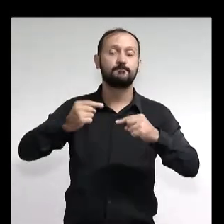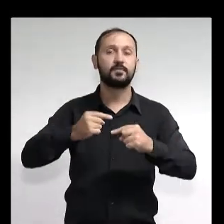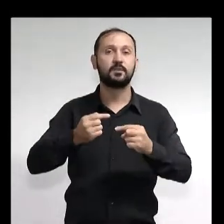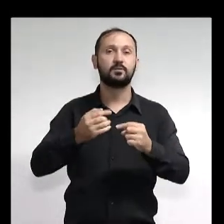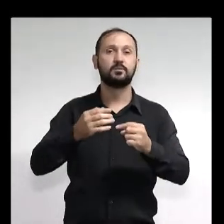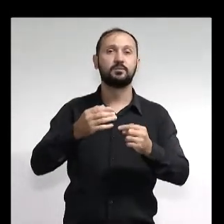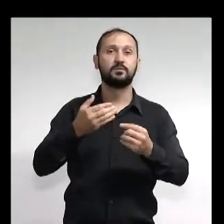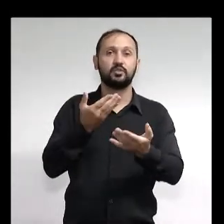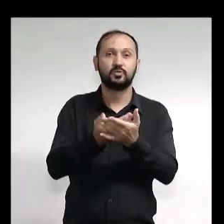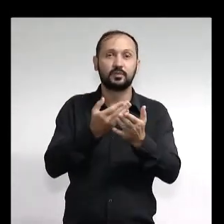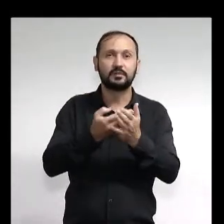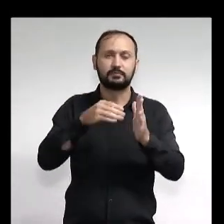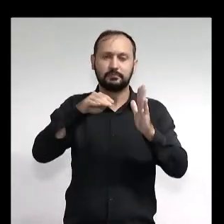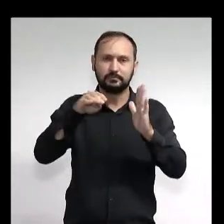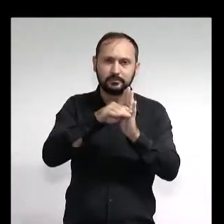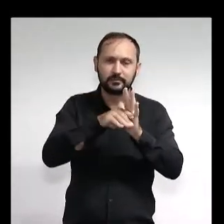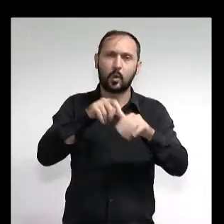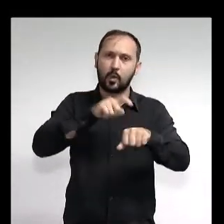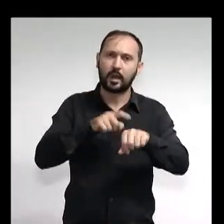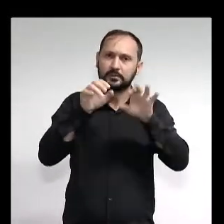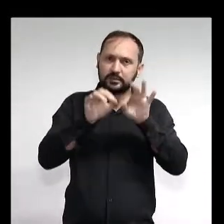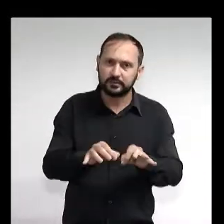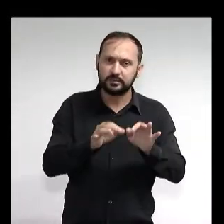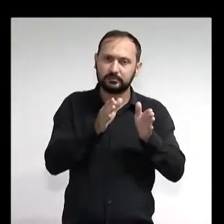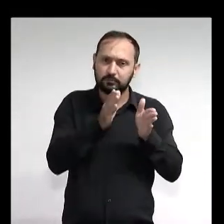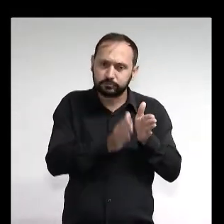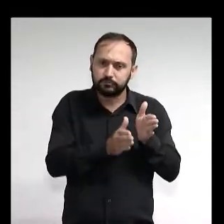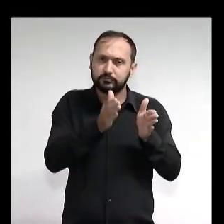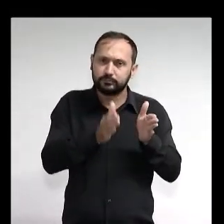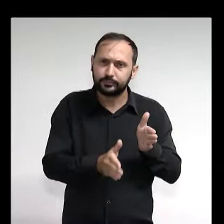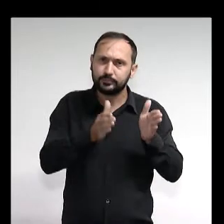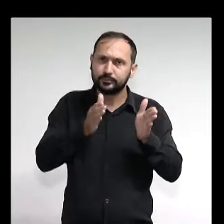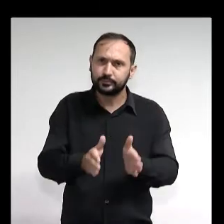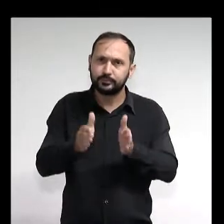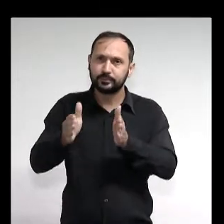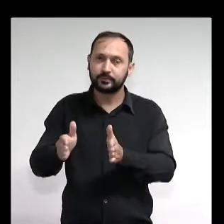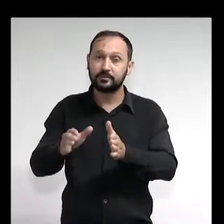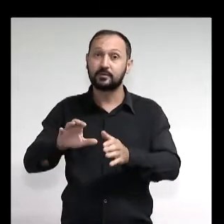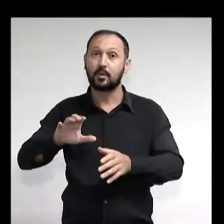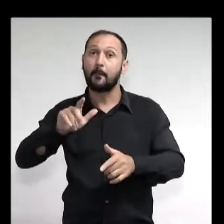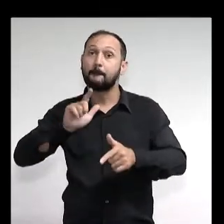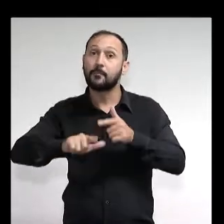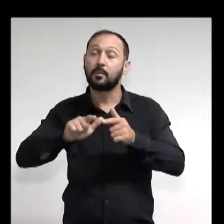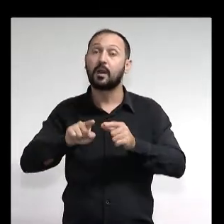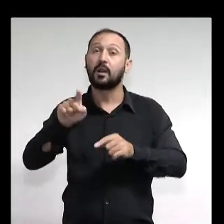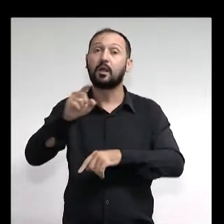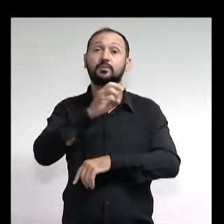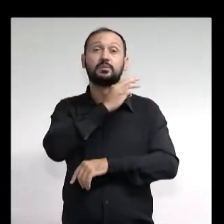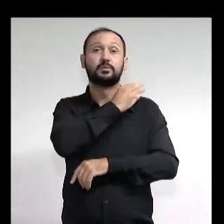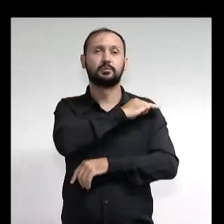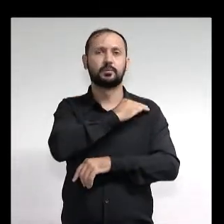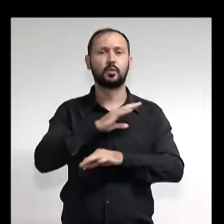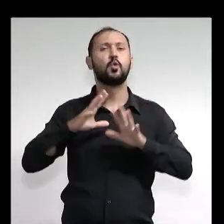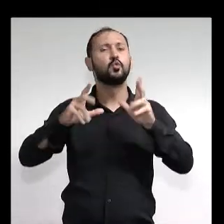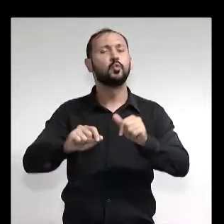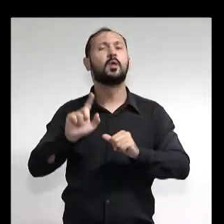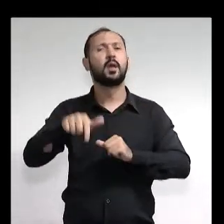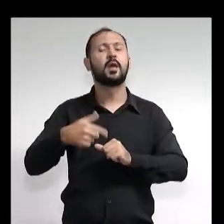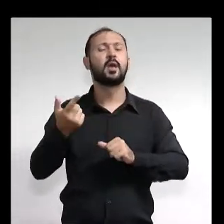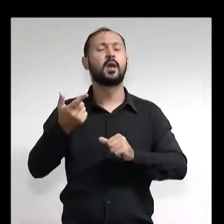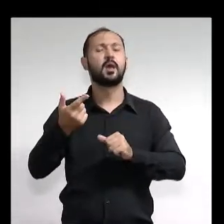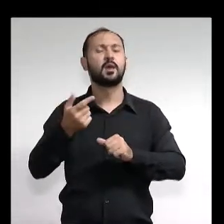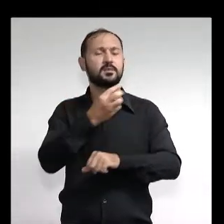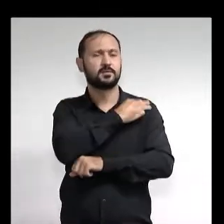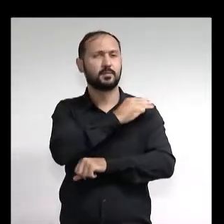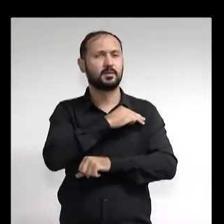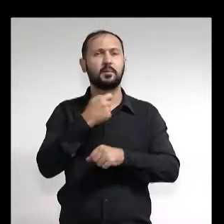rotina e da disciplina do estudo. E isso pode acarretar um problema lá no ensino médio. Já que é tudo muito